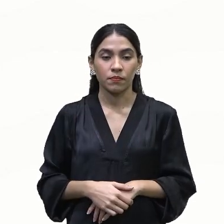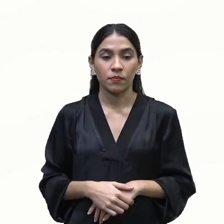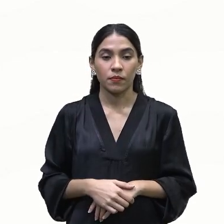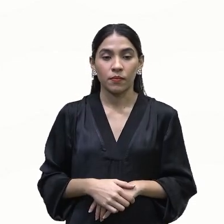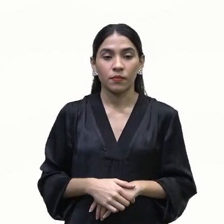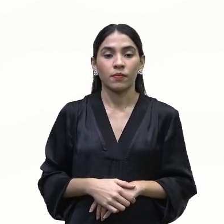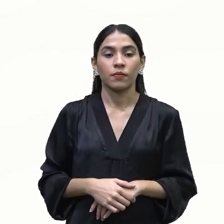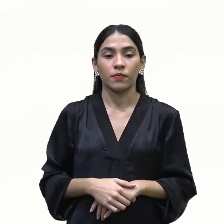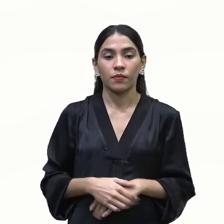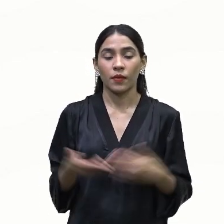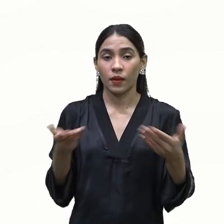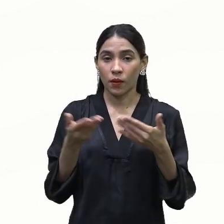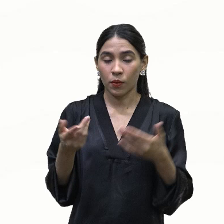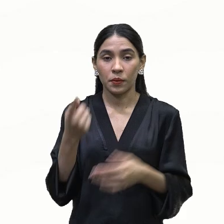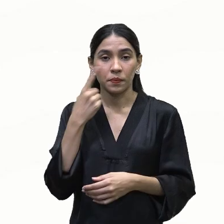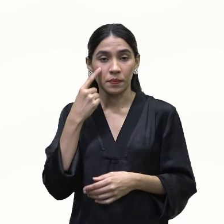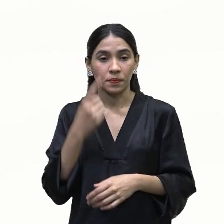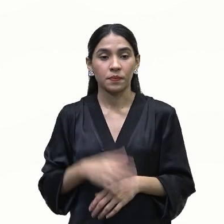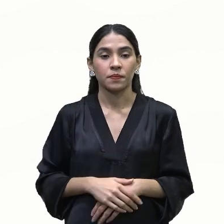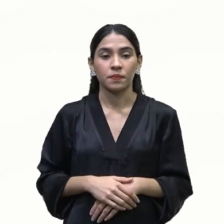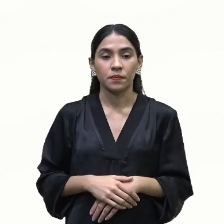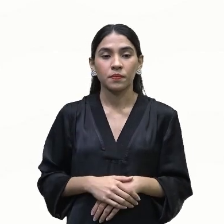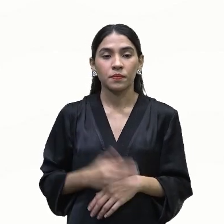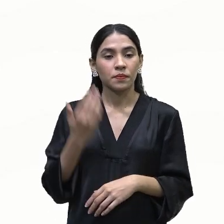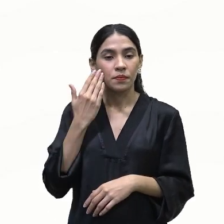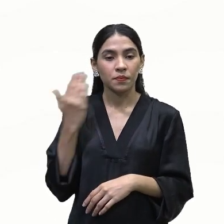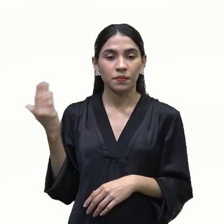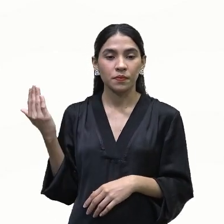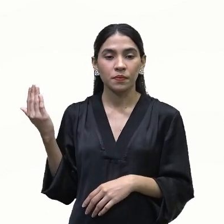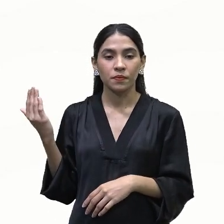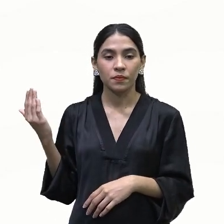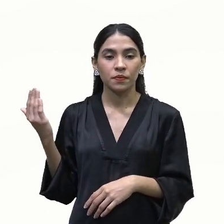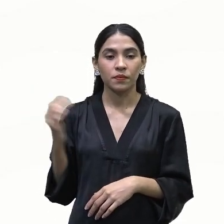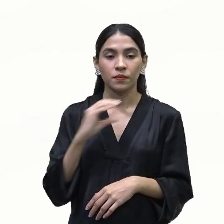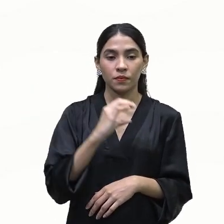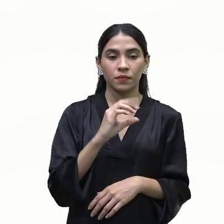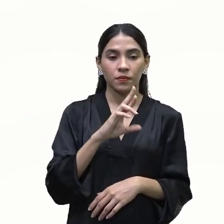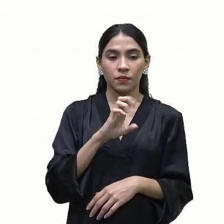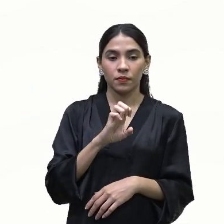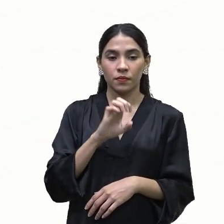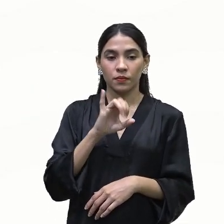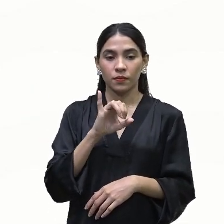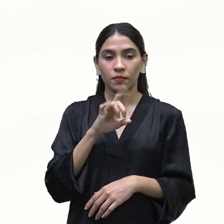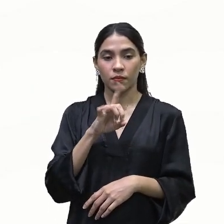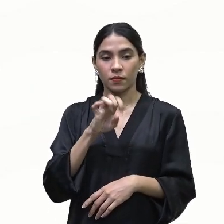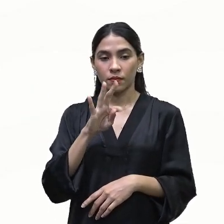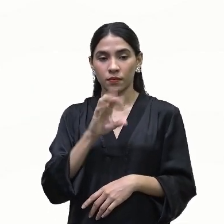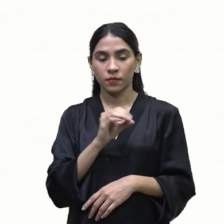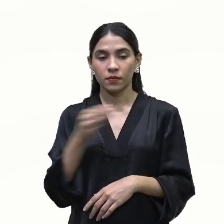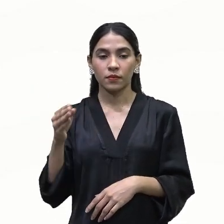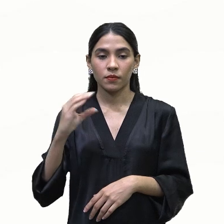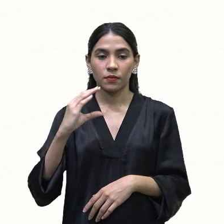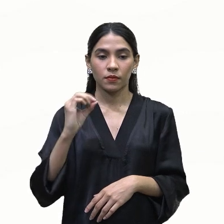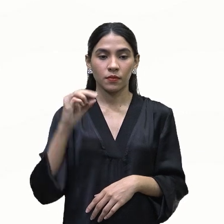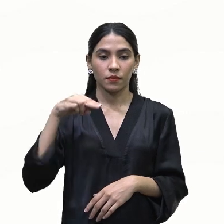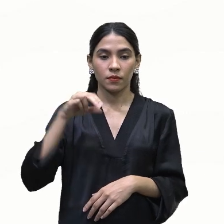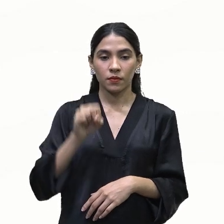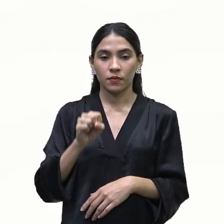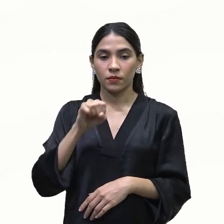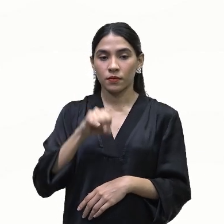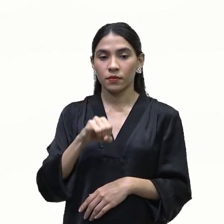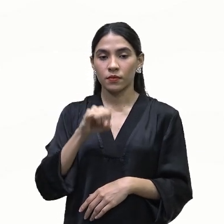Vamos agora, então, verificar vantagens e desvantagens do crédito consignado.